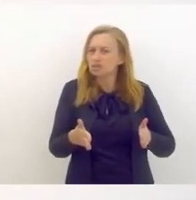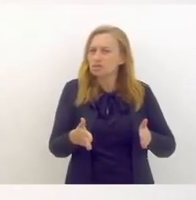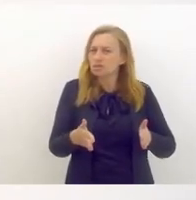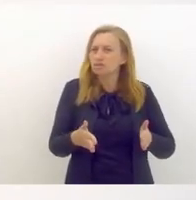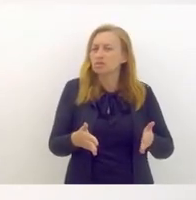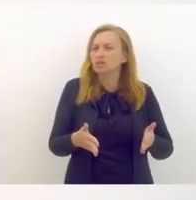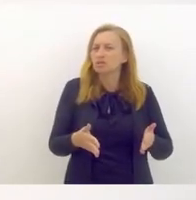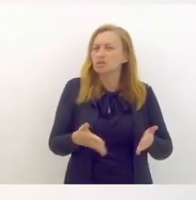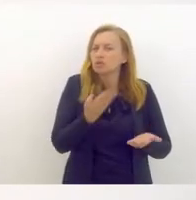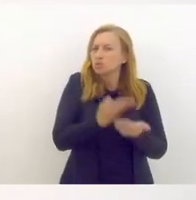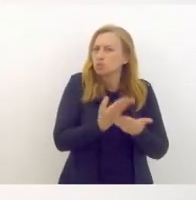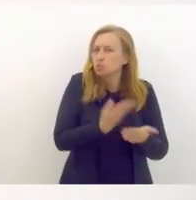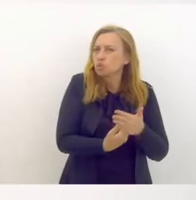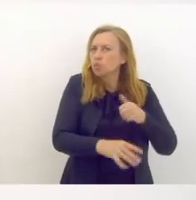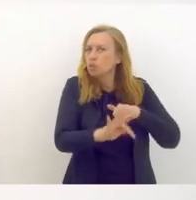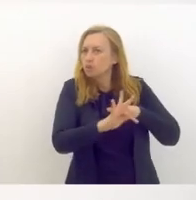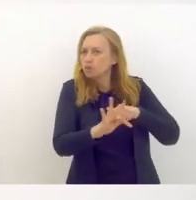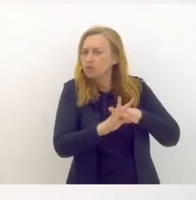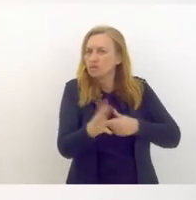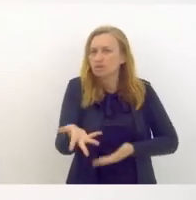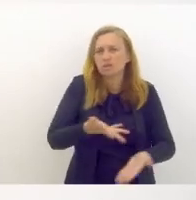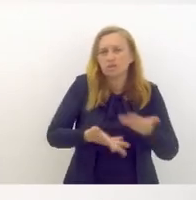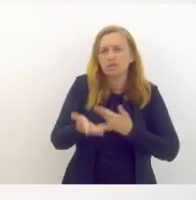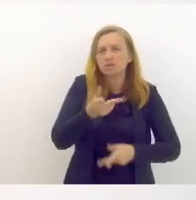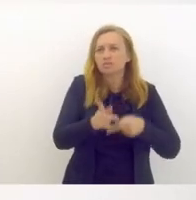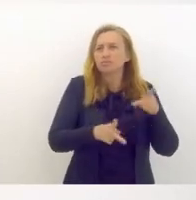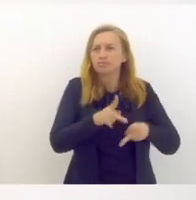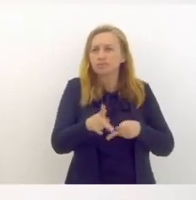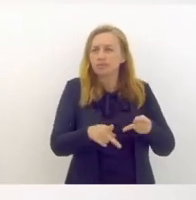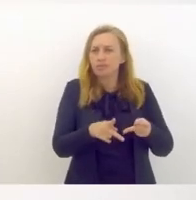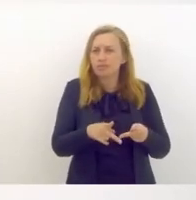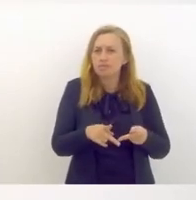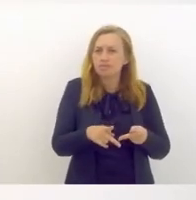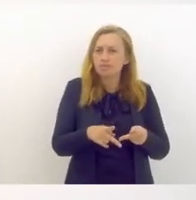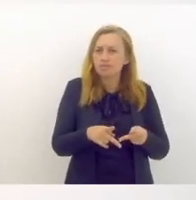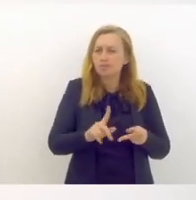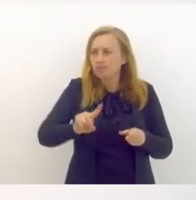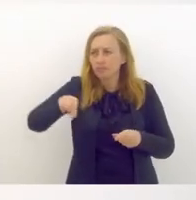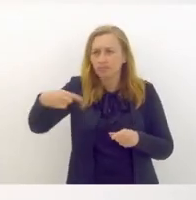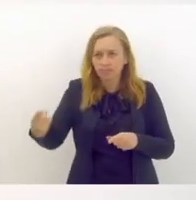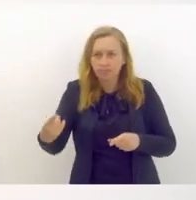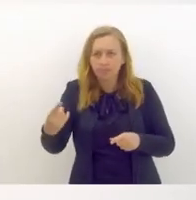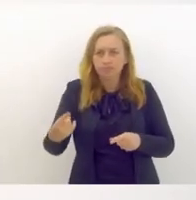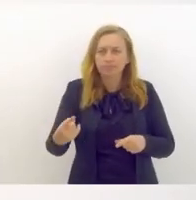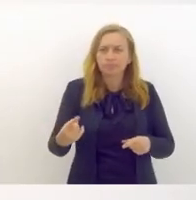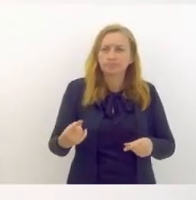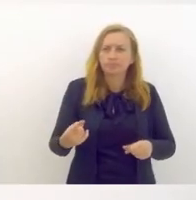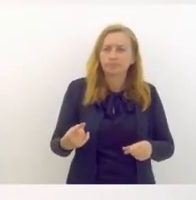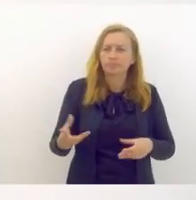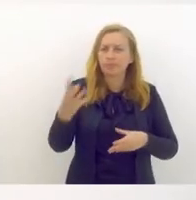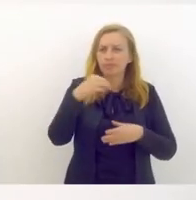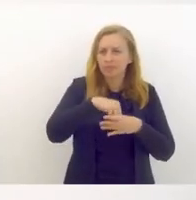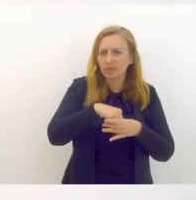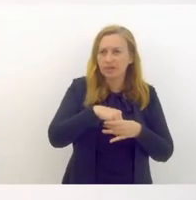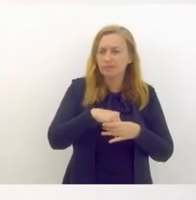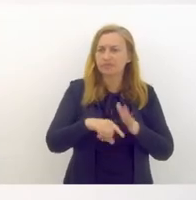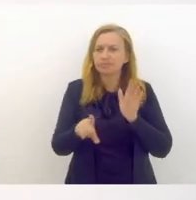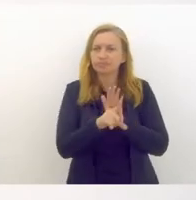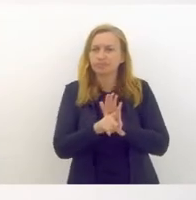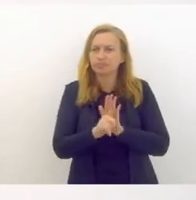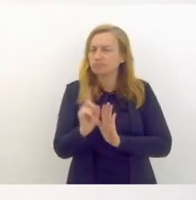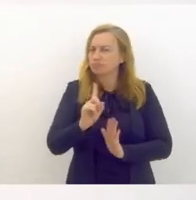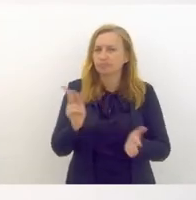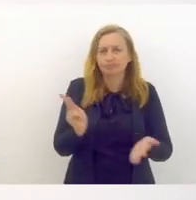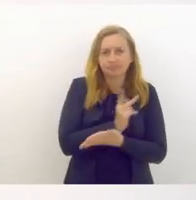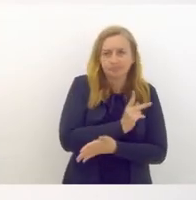de estudo técnico, participação popular e, entre outras etapas que está dentro da lei do SNUC, que não está